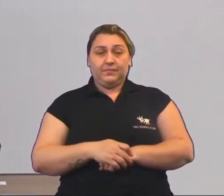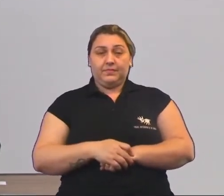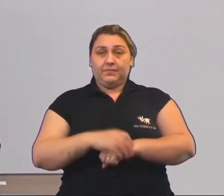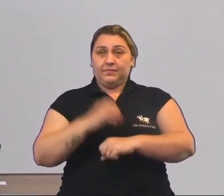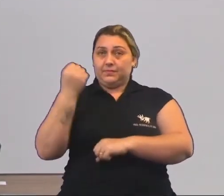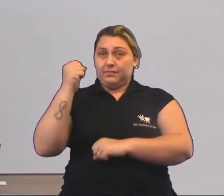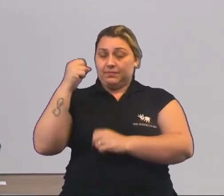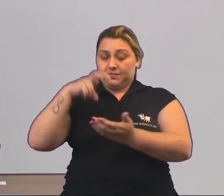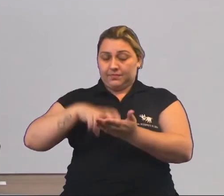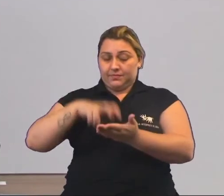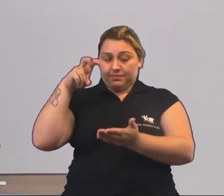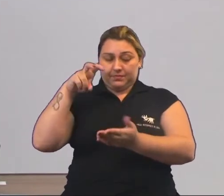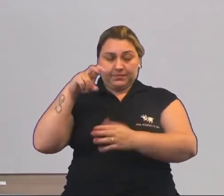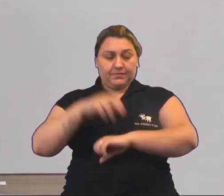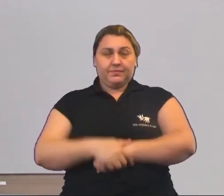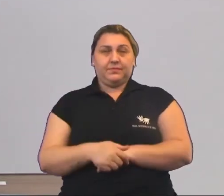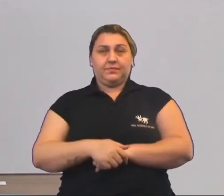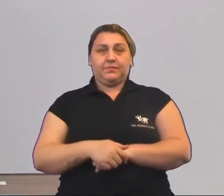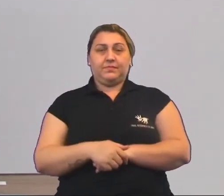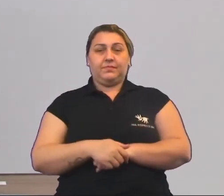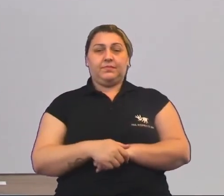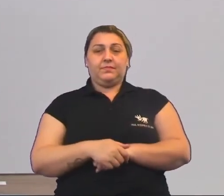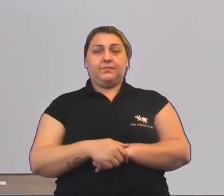8 horas.